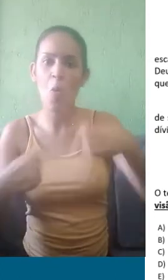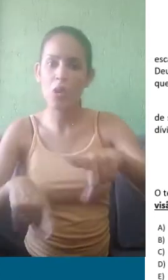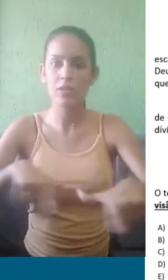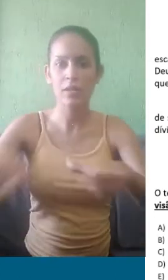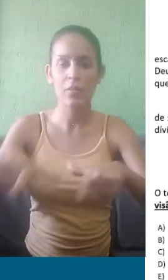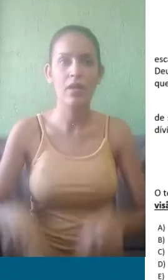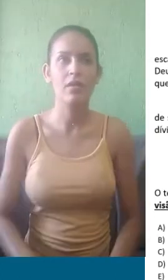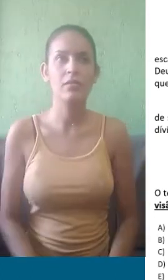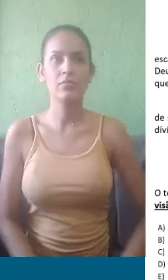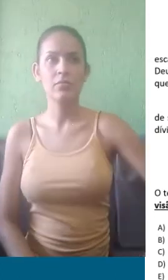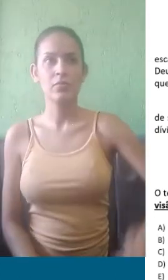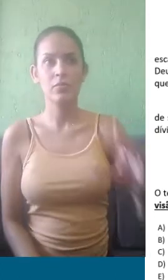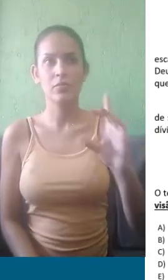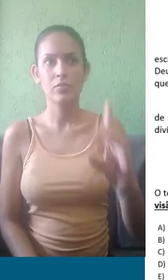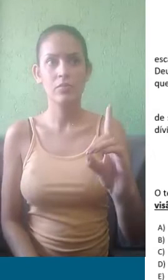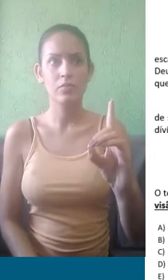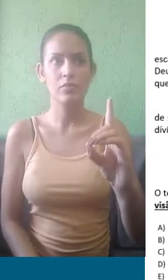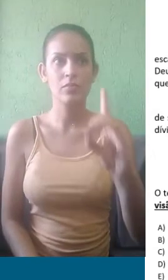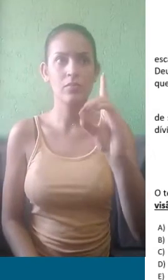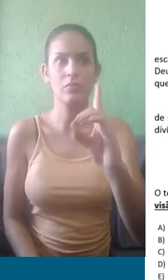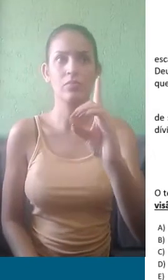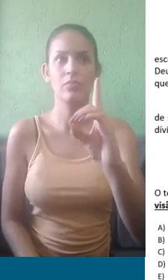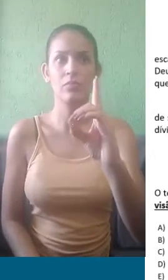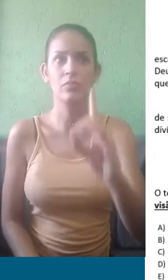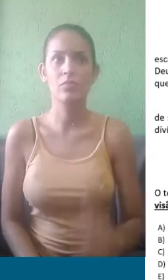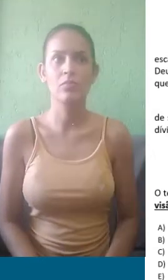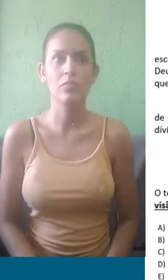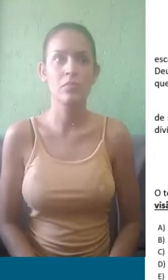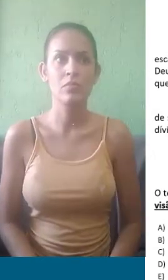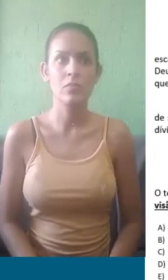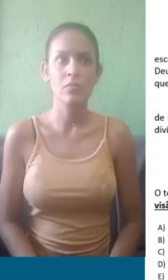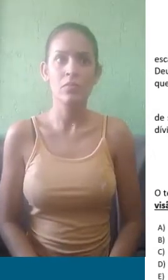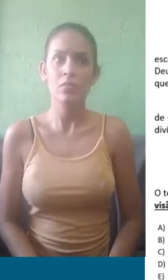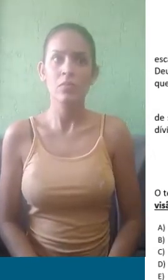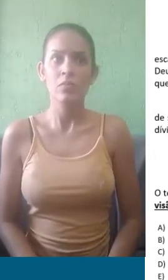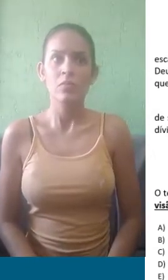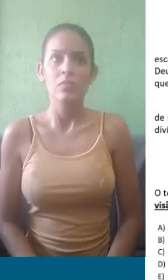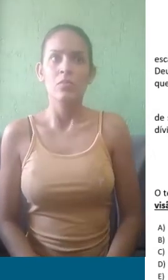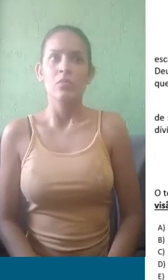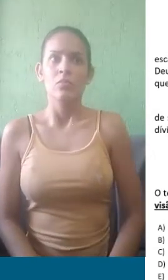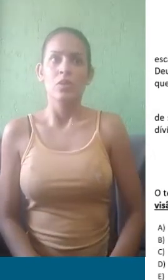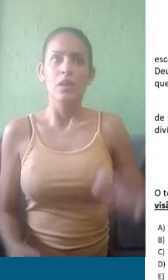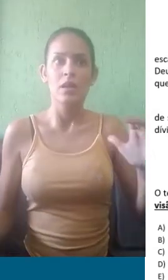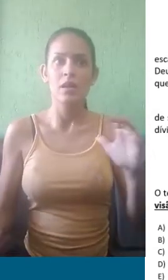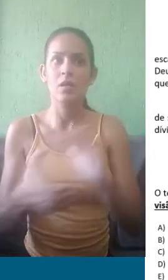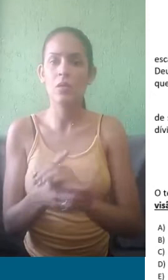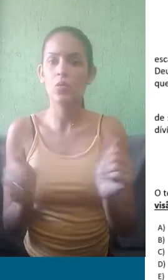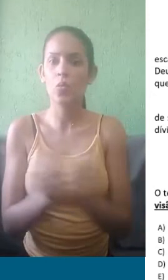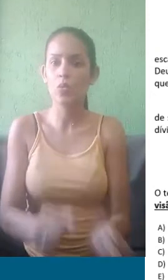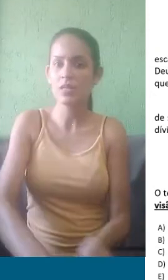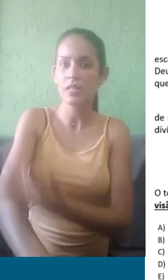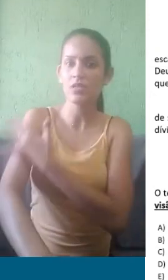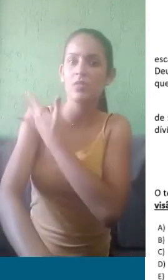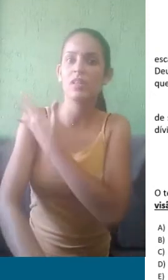expressão caricatural do casamento pelo viés do sentimentalismo burguês e letra E, sobre a posição da